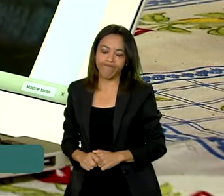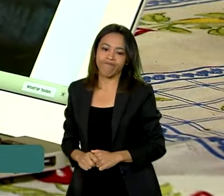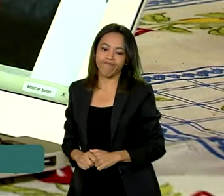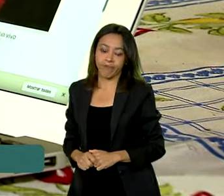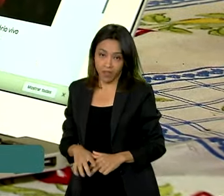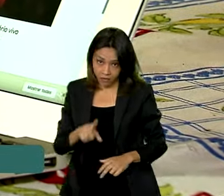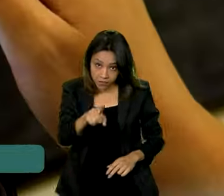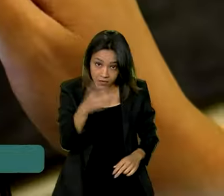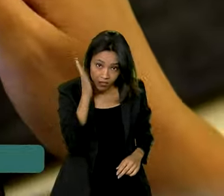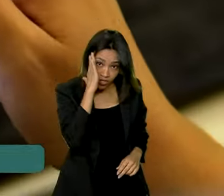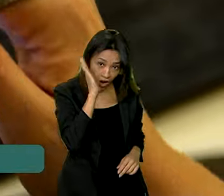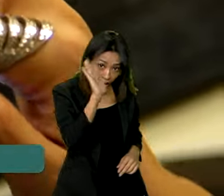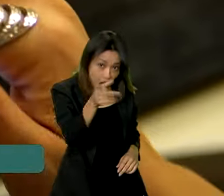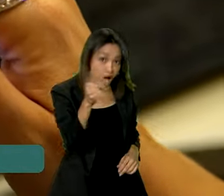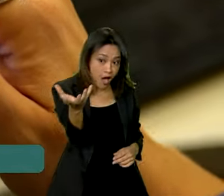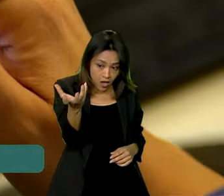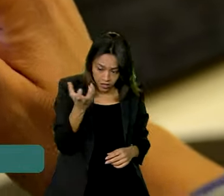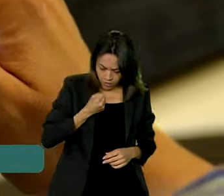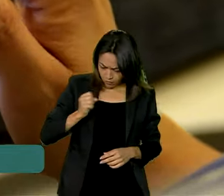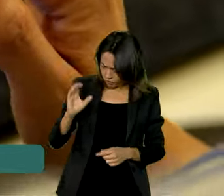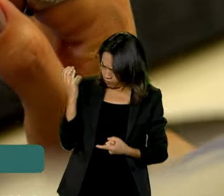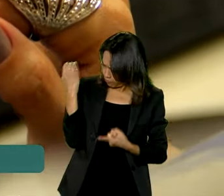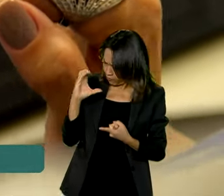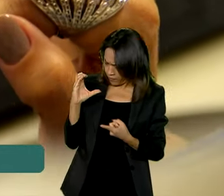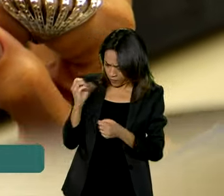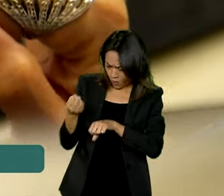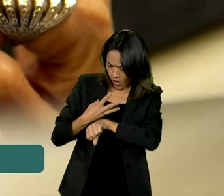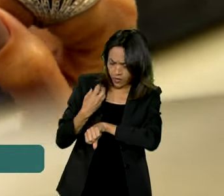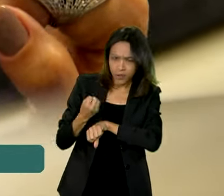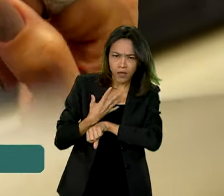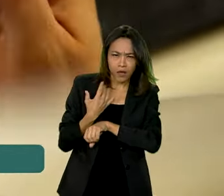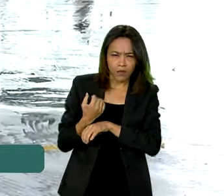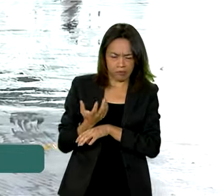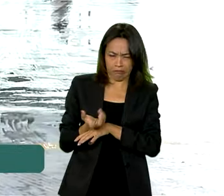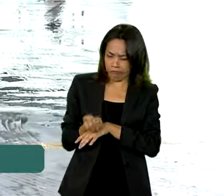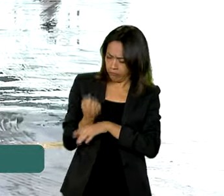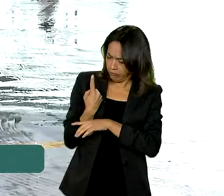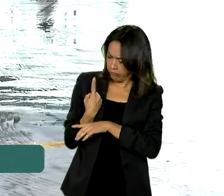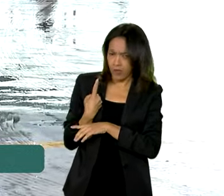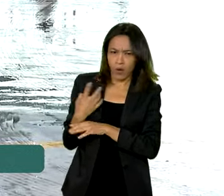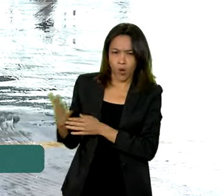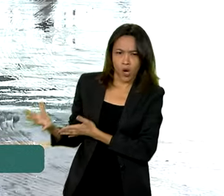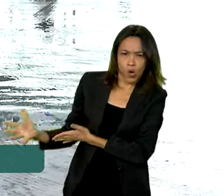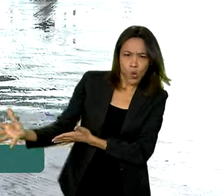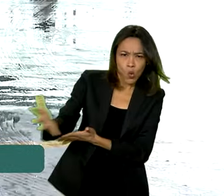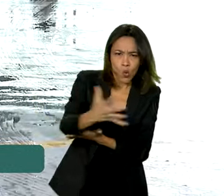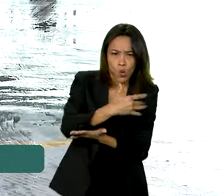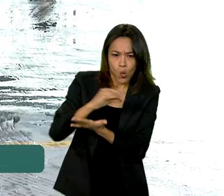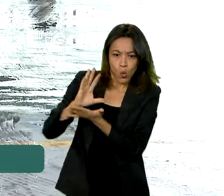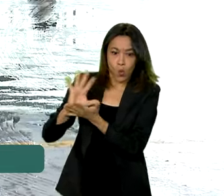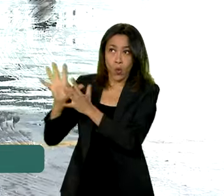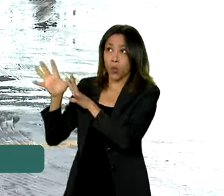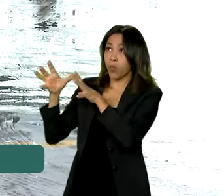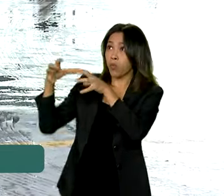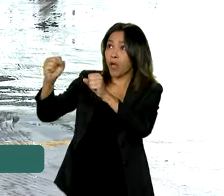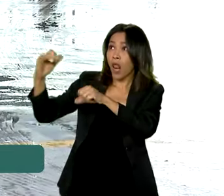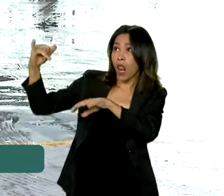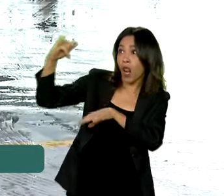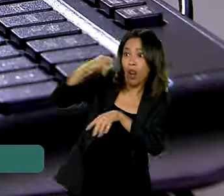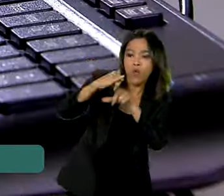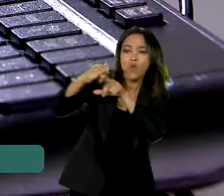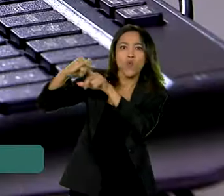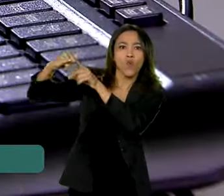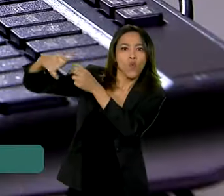Você deve ter recebido vídeos pelo WhatsApp dizendo que a Receita Federal apreendeu aeronaves com doações para o Rio Grande do